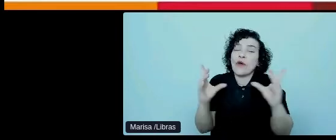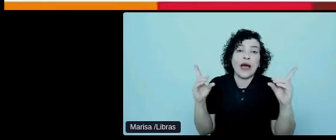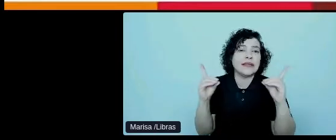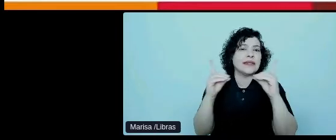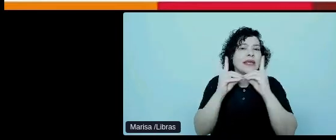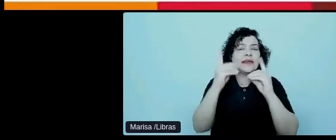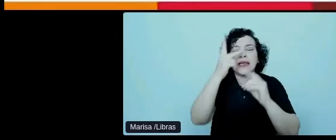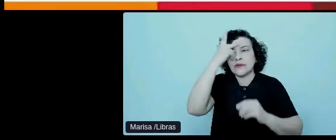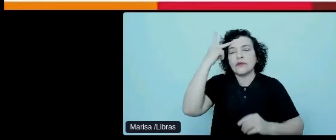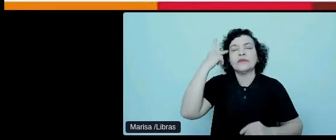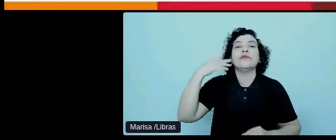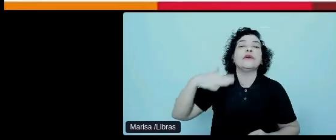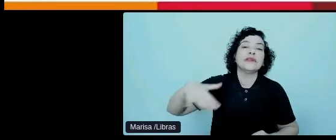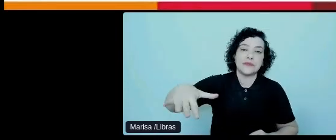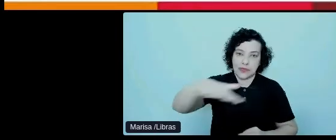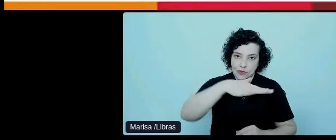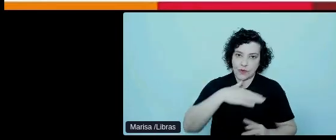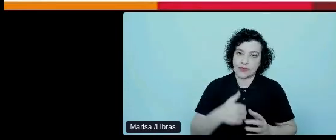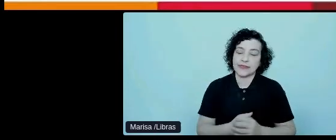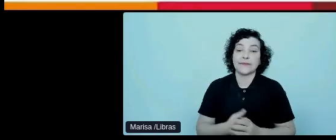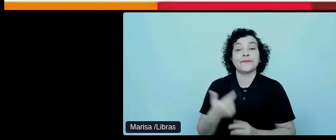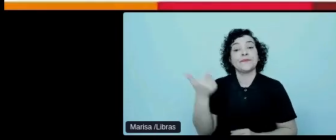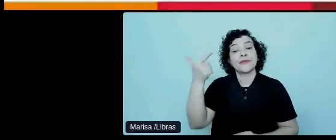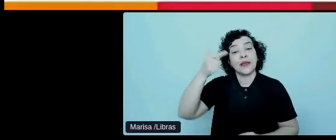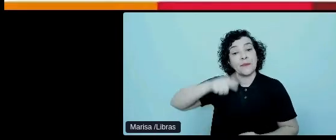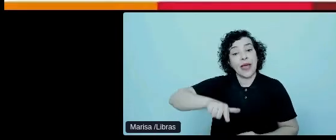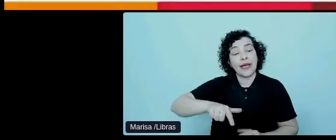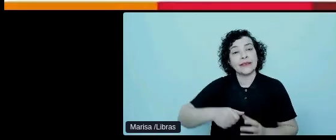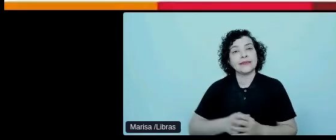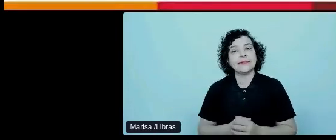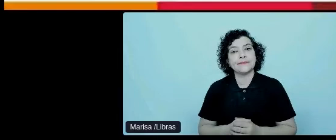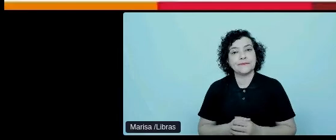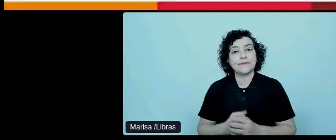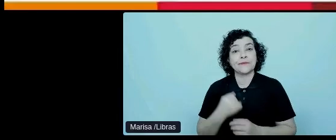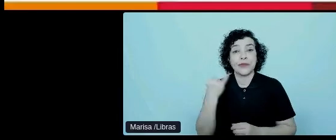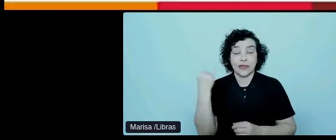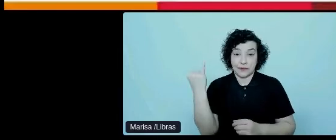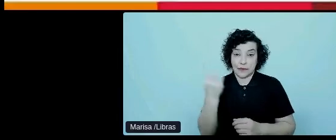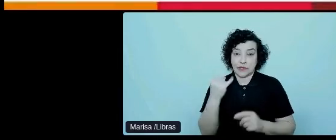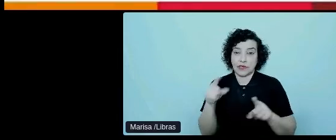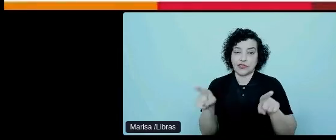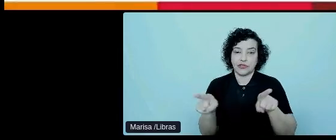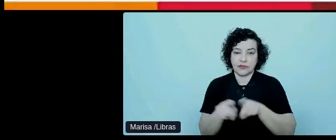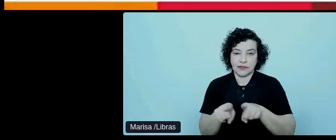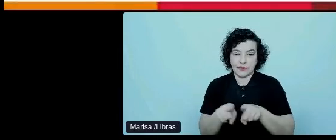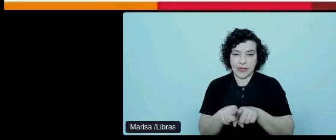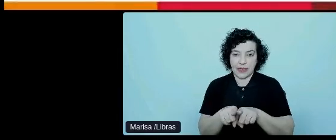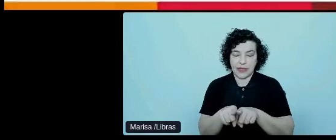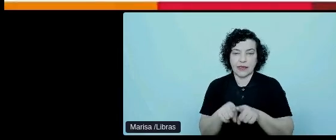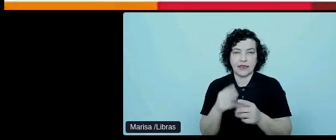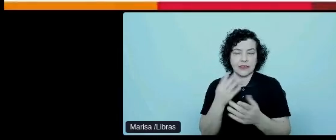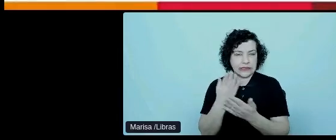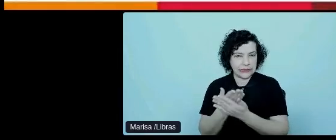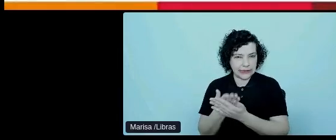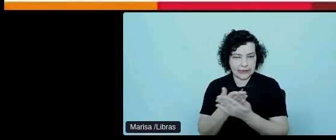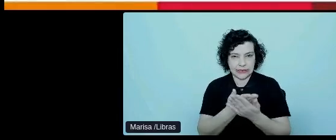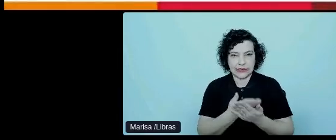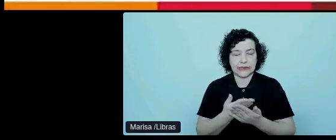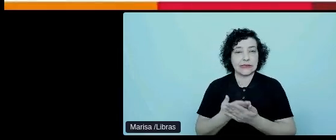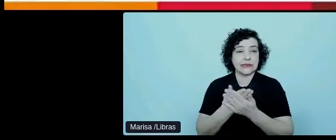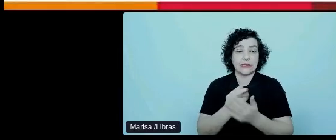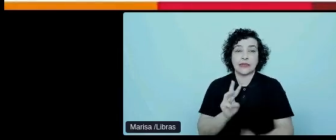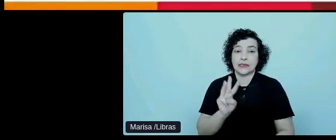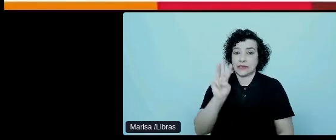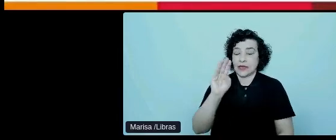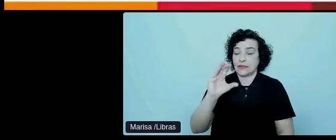pessoas possível, né? E também, outra coisa que eles estão estudando é a